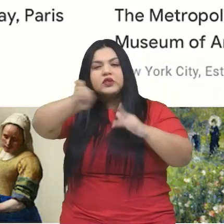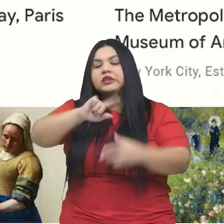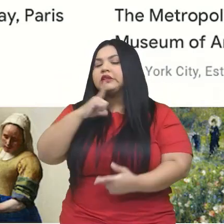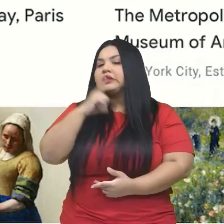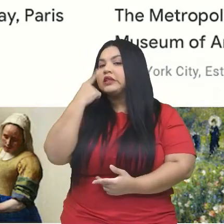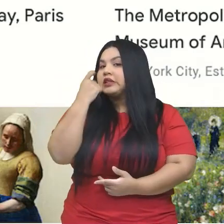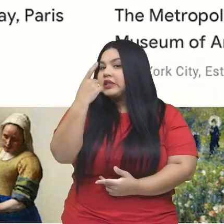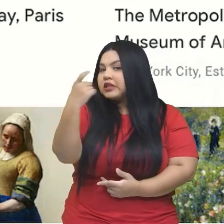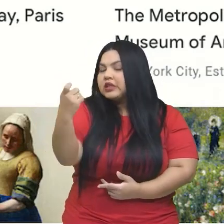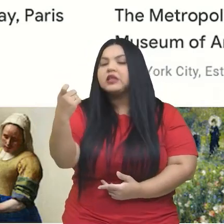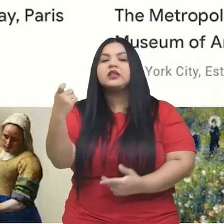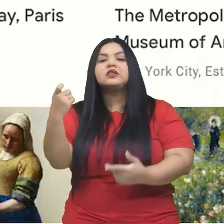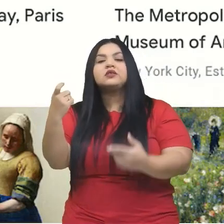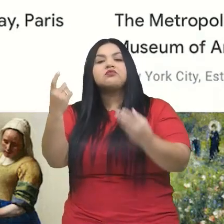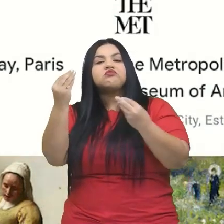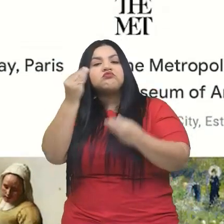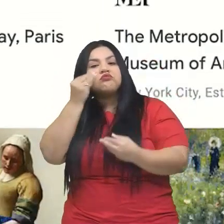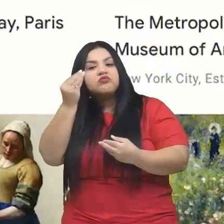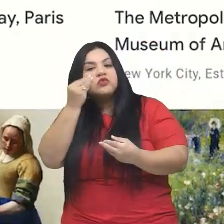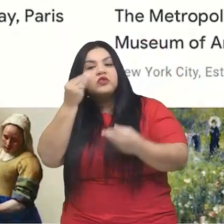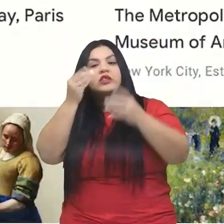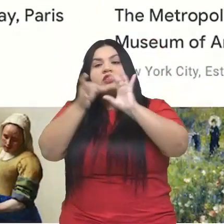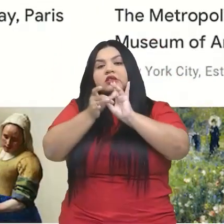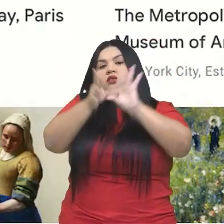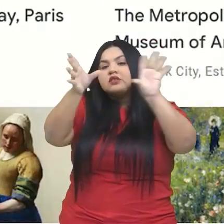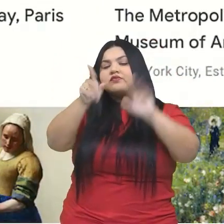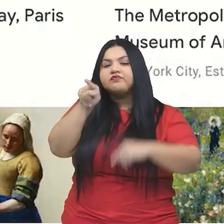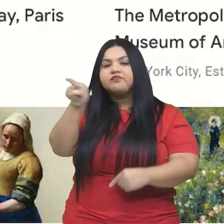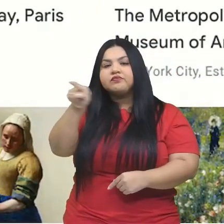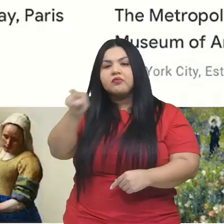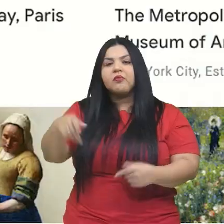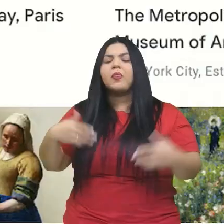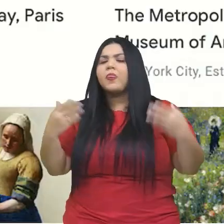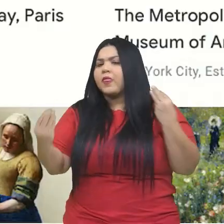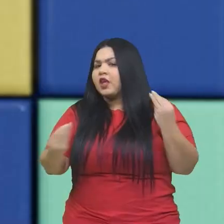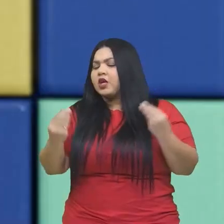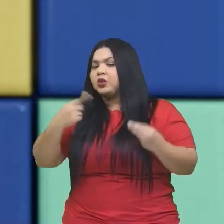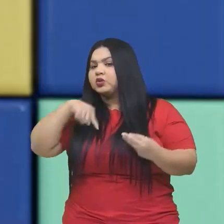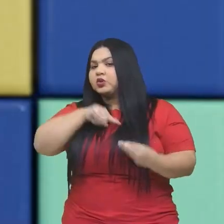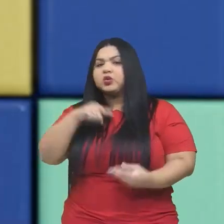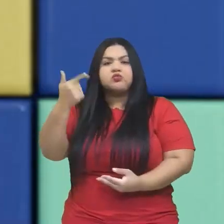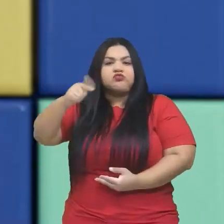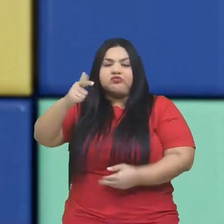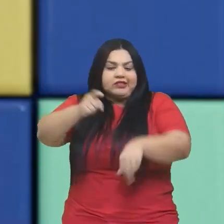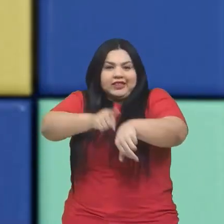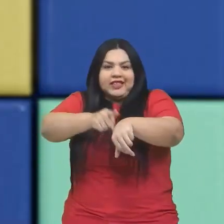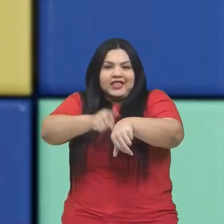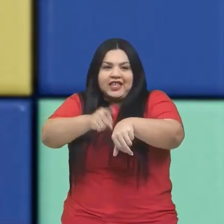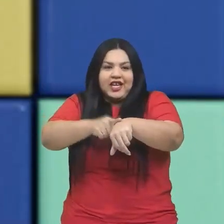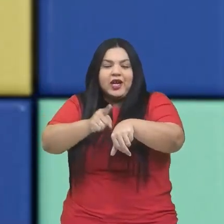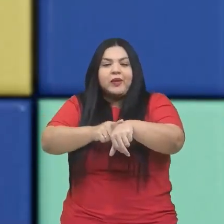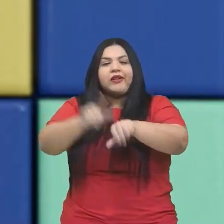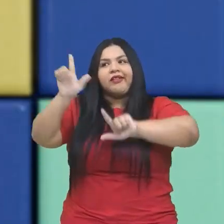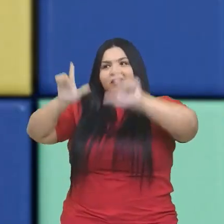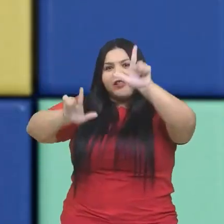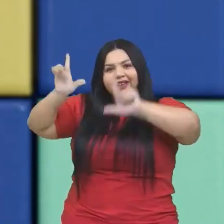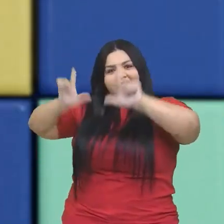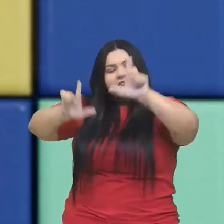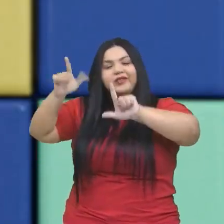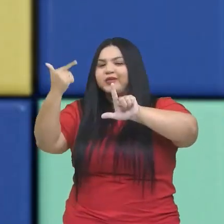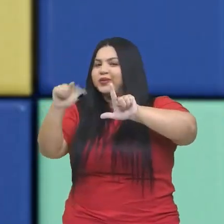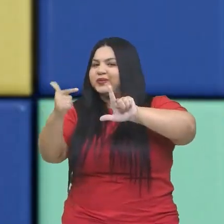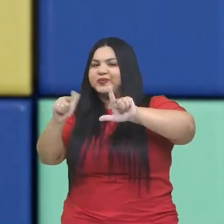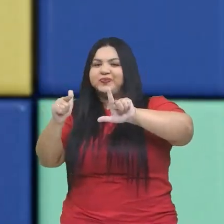para verificar se está disponível aqui. E aí, né, como a gente não tem tempo, a gente está aqui na televisão, né, não tem